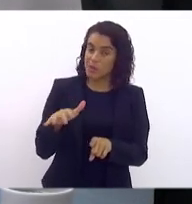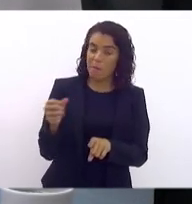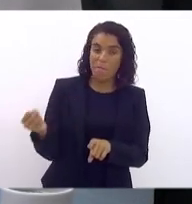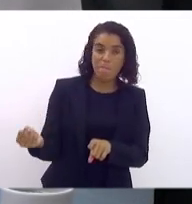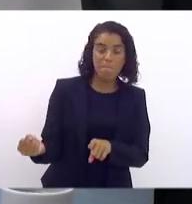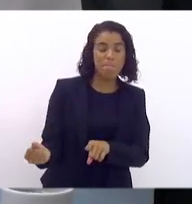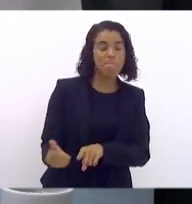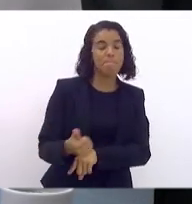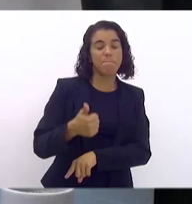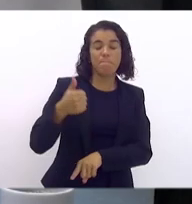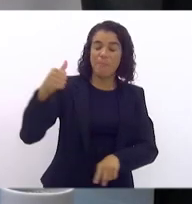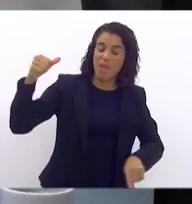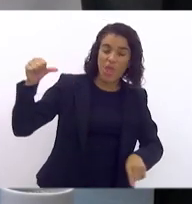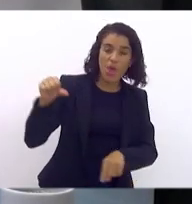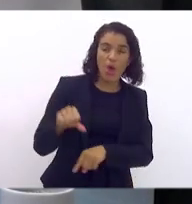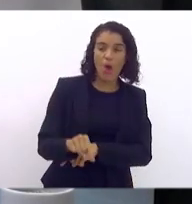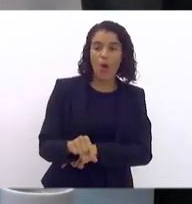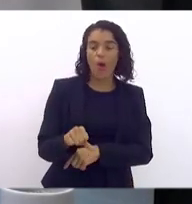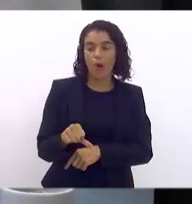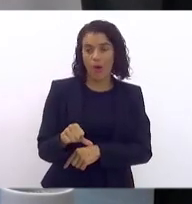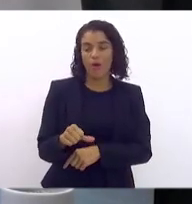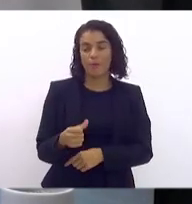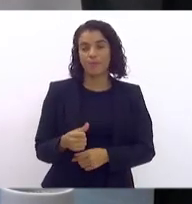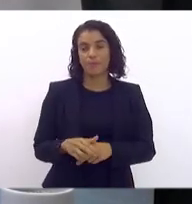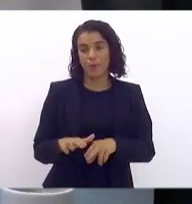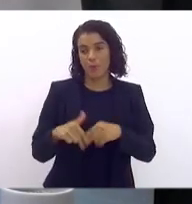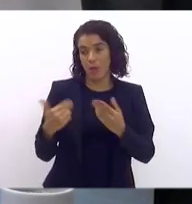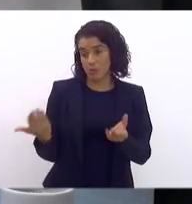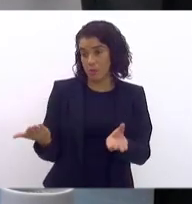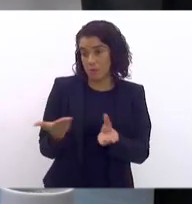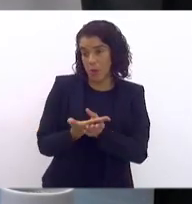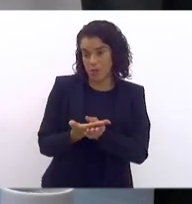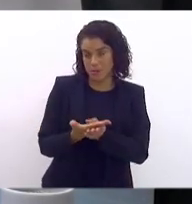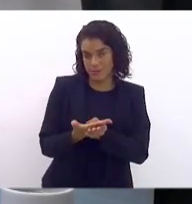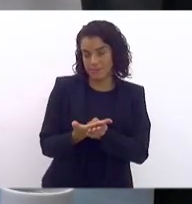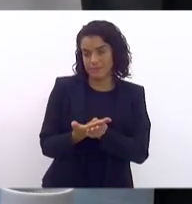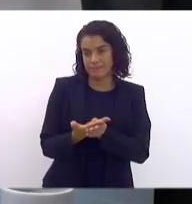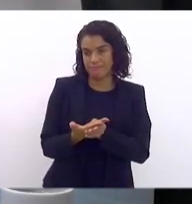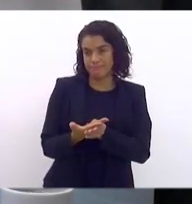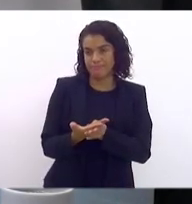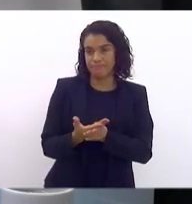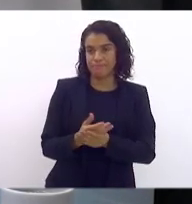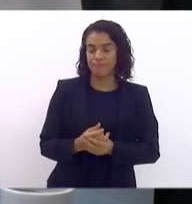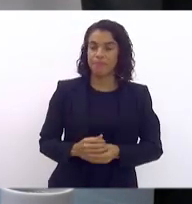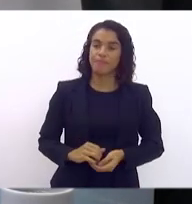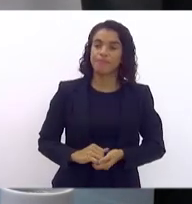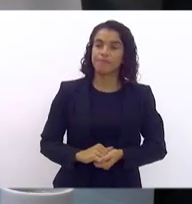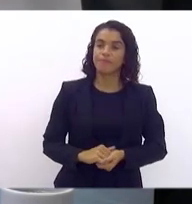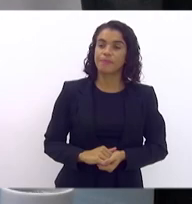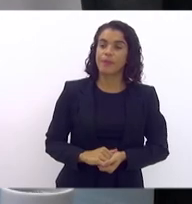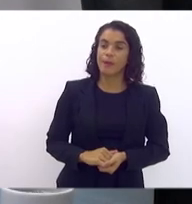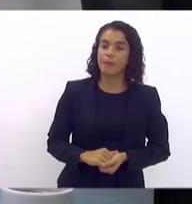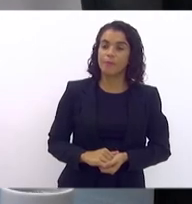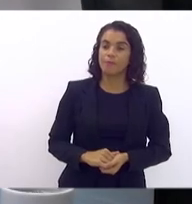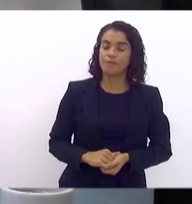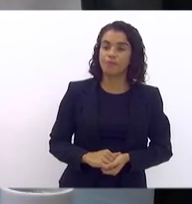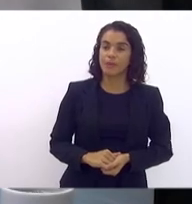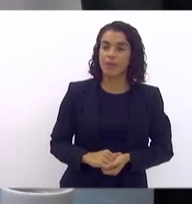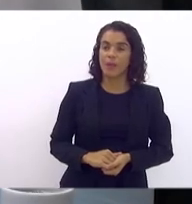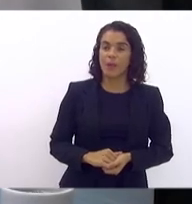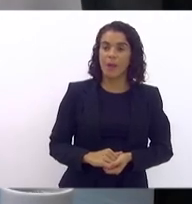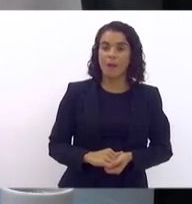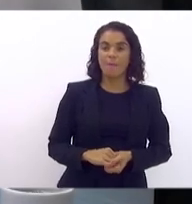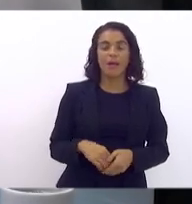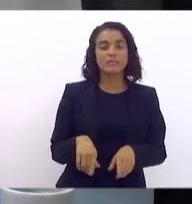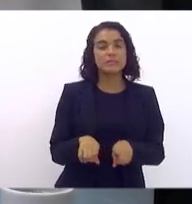recebem processos de reparação diante do erro cometido mas eh também